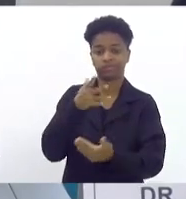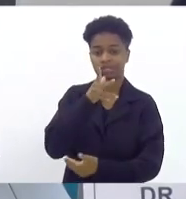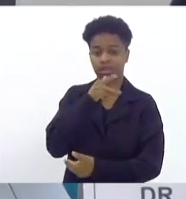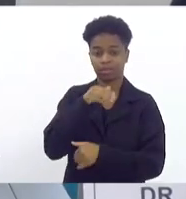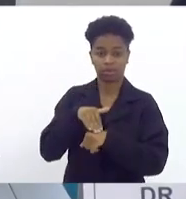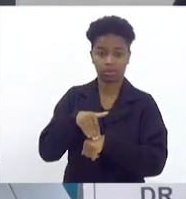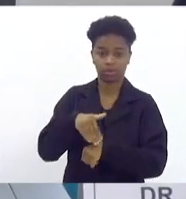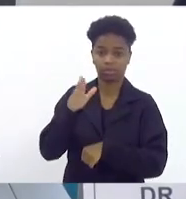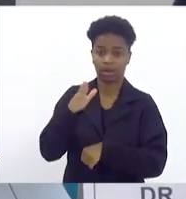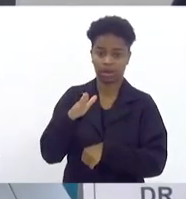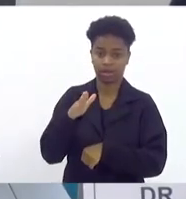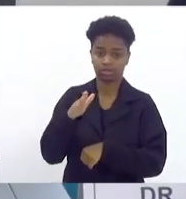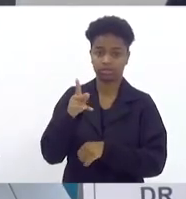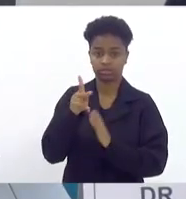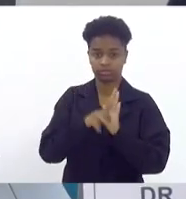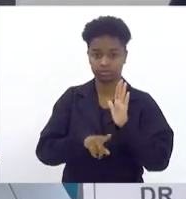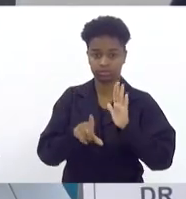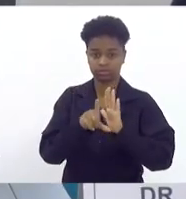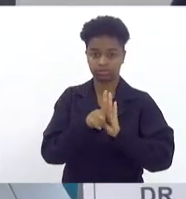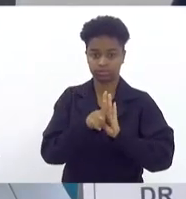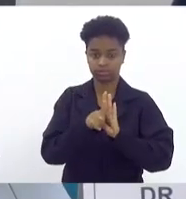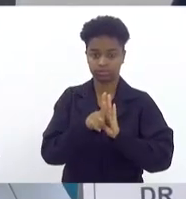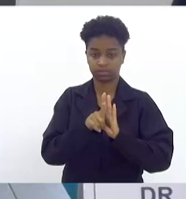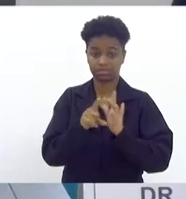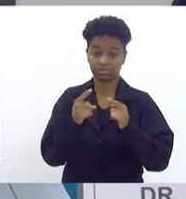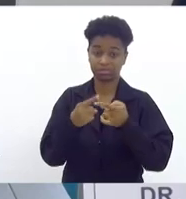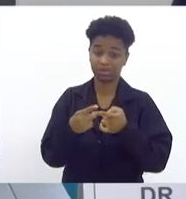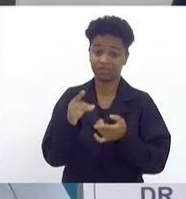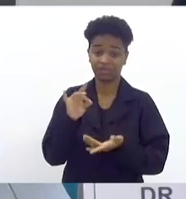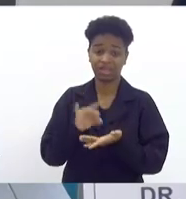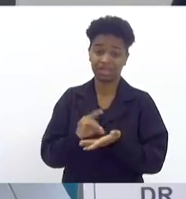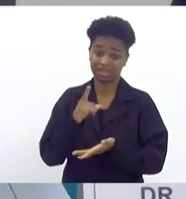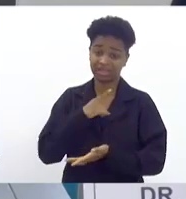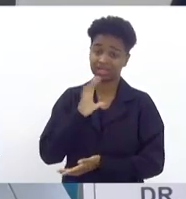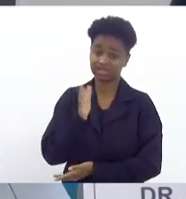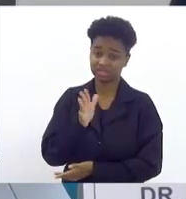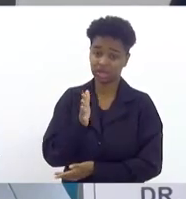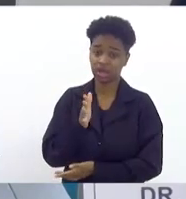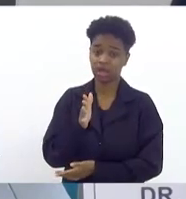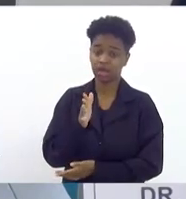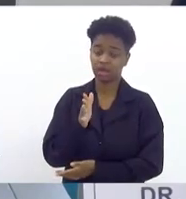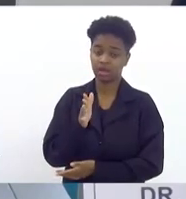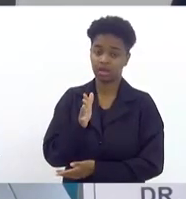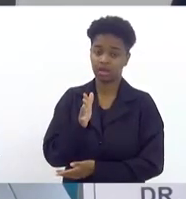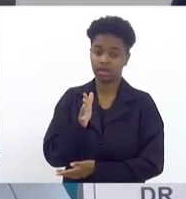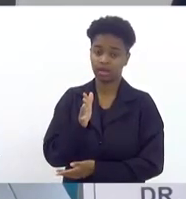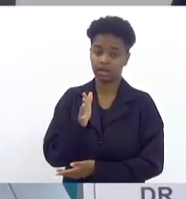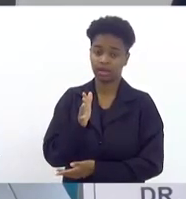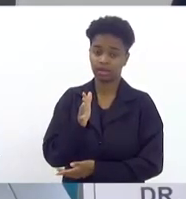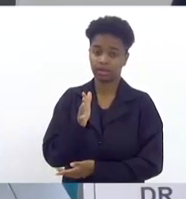trâmite do PL, quando, na verdade, já existe uma política da pessoa